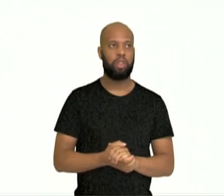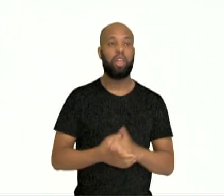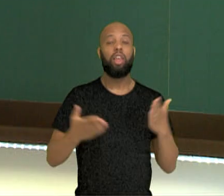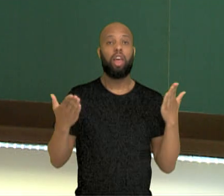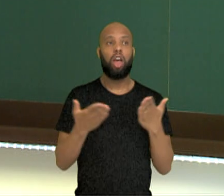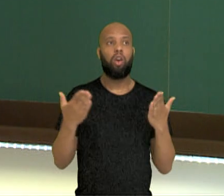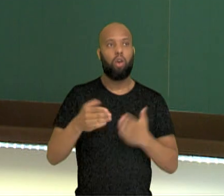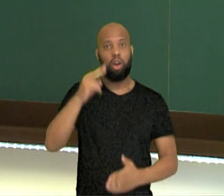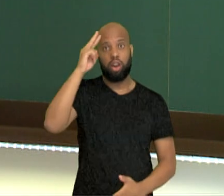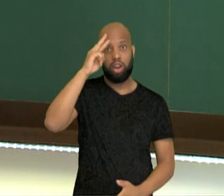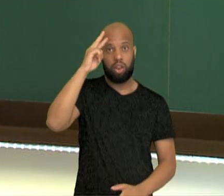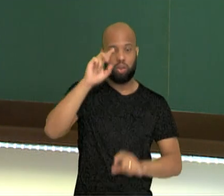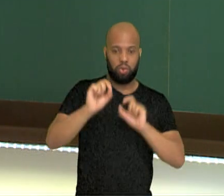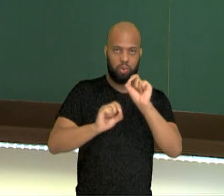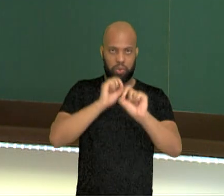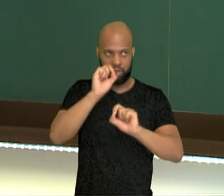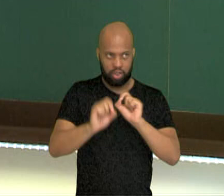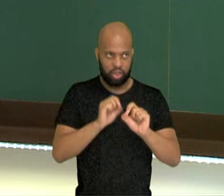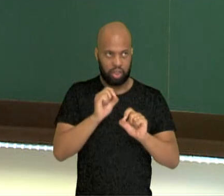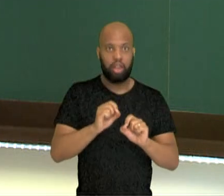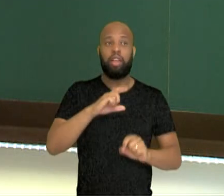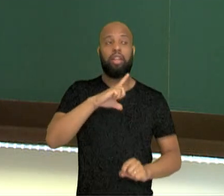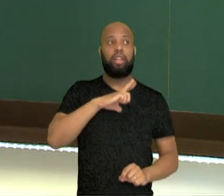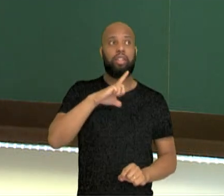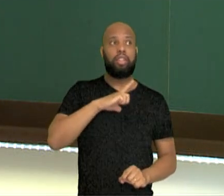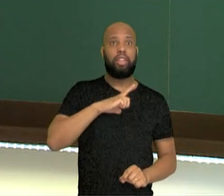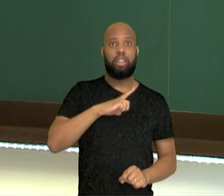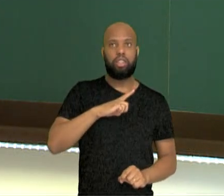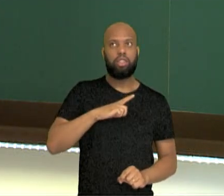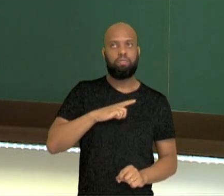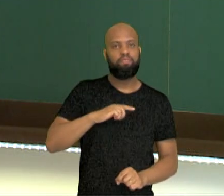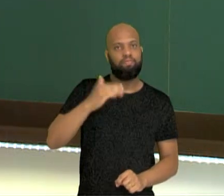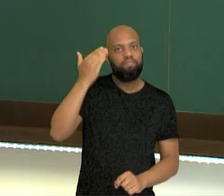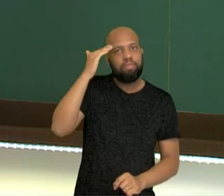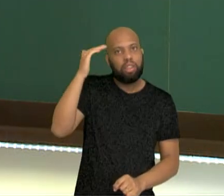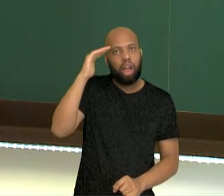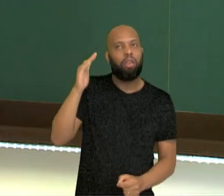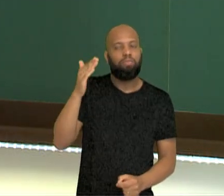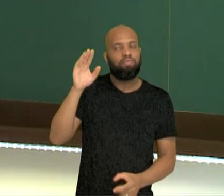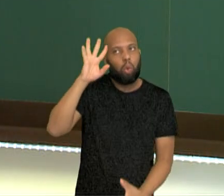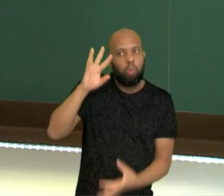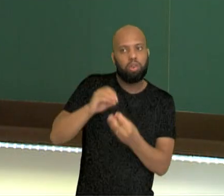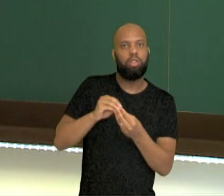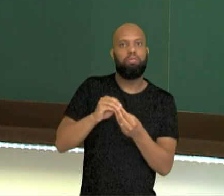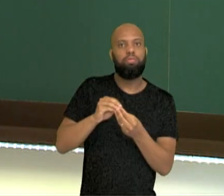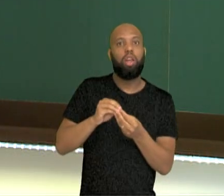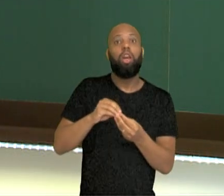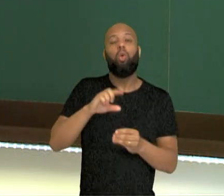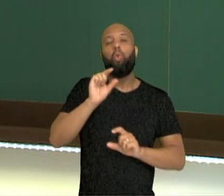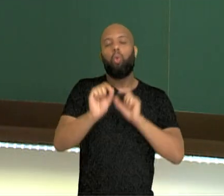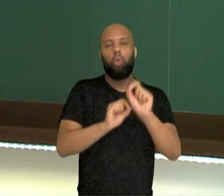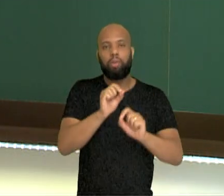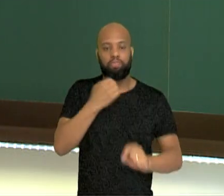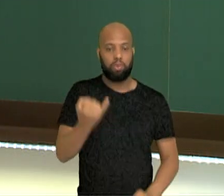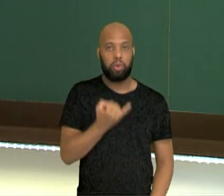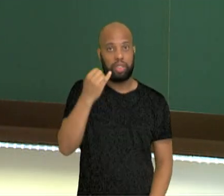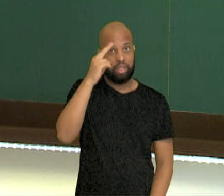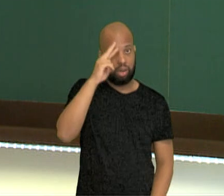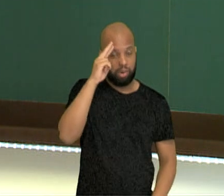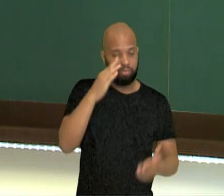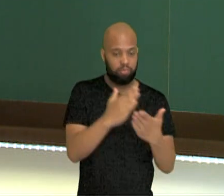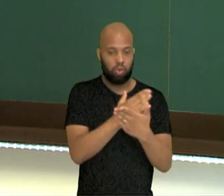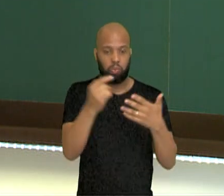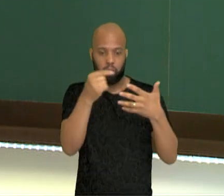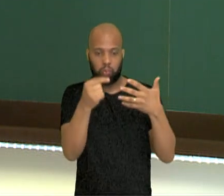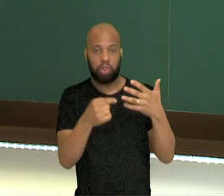Vamos lembrar um pouquinho, antes da gente conseguir concluir essa atividade, esse exercício, a gente vai ter que lembrar de alguns fatos bem